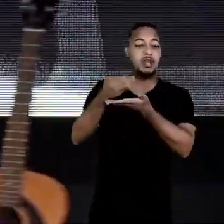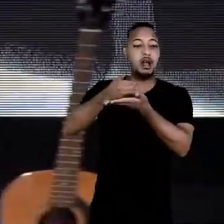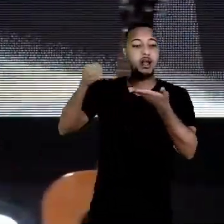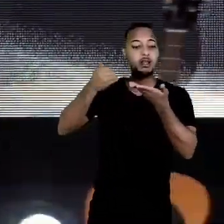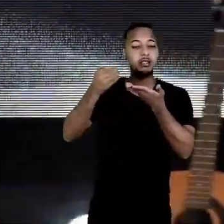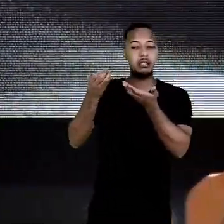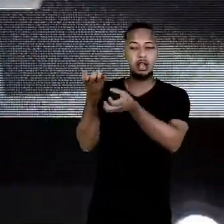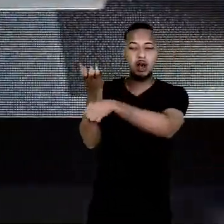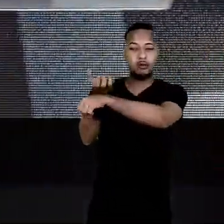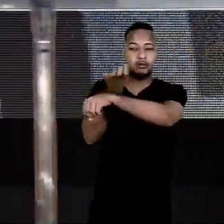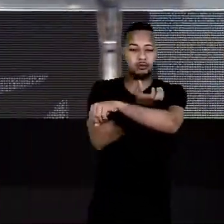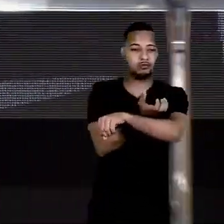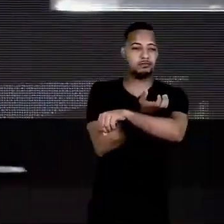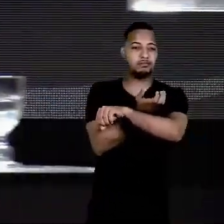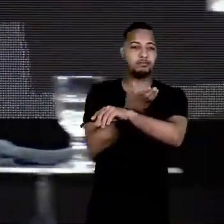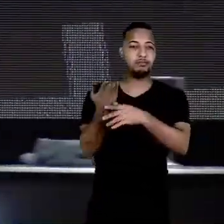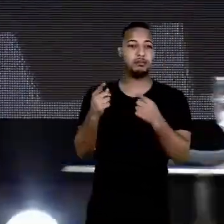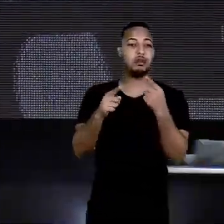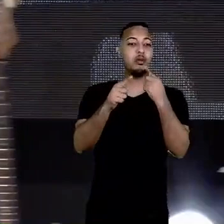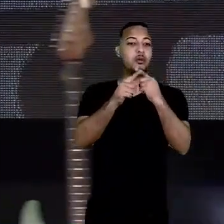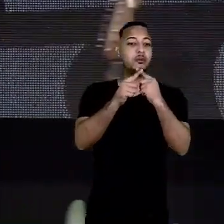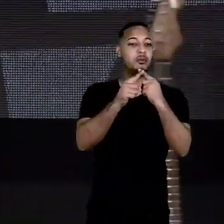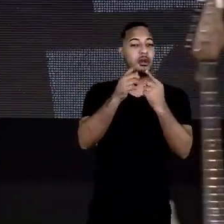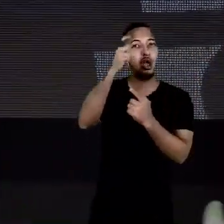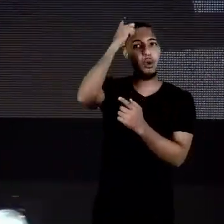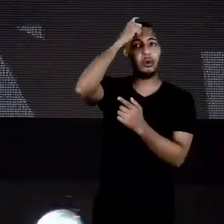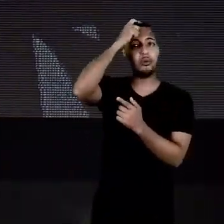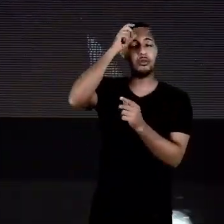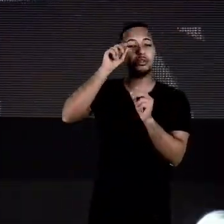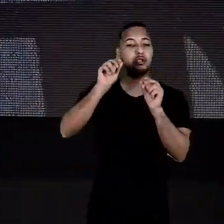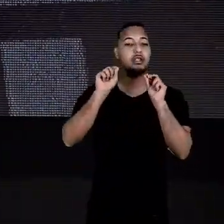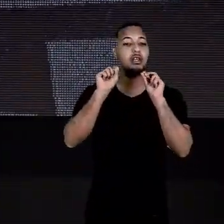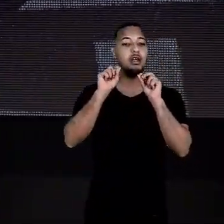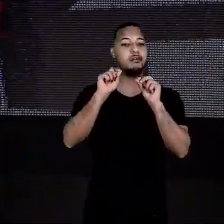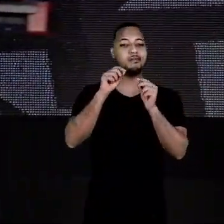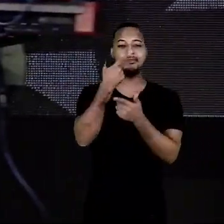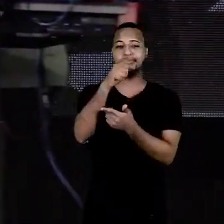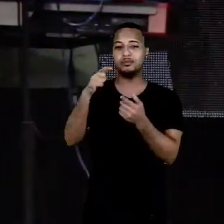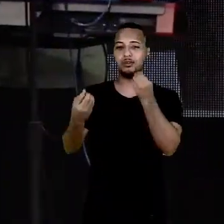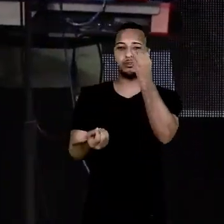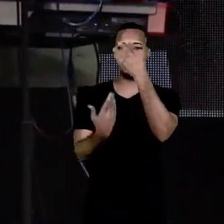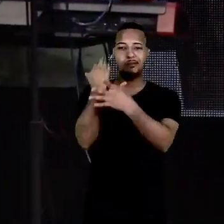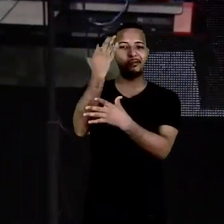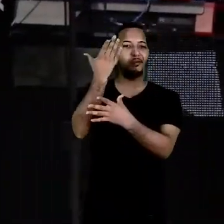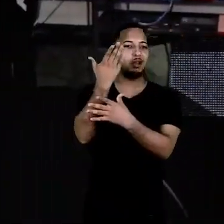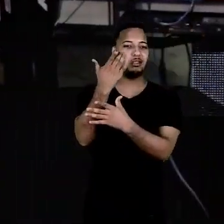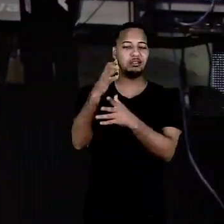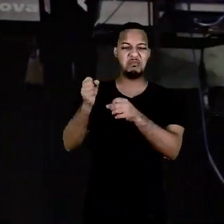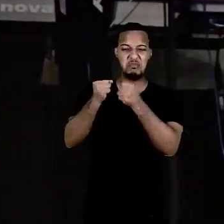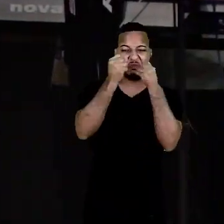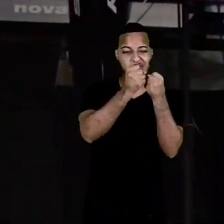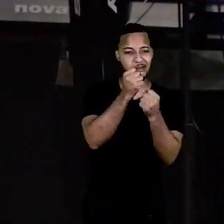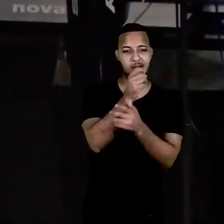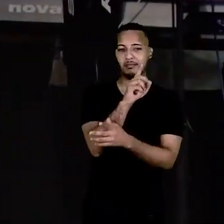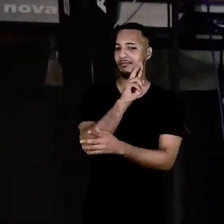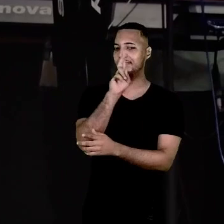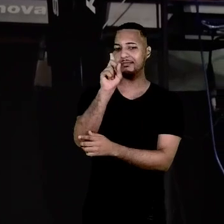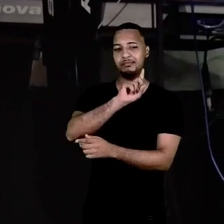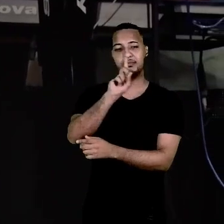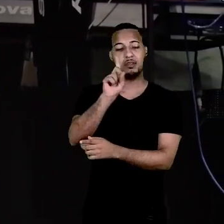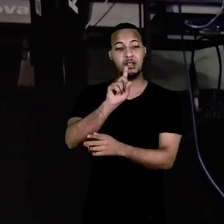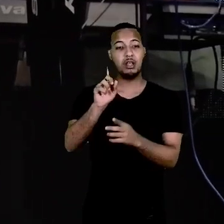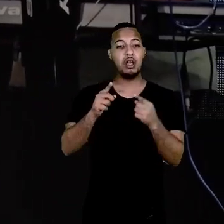ele é burro. O diabo não tem poder de criação. O diabo, ele usa das